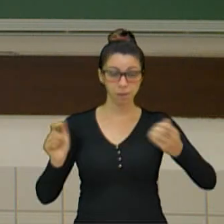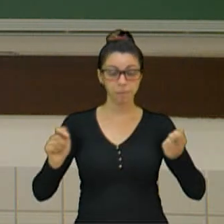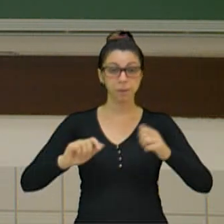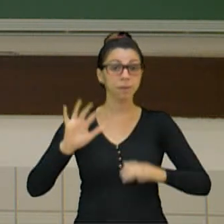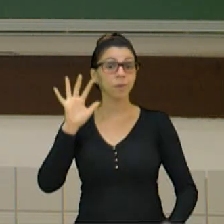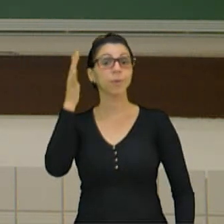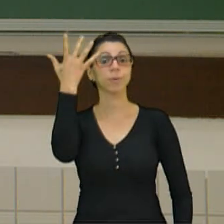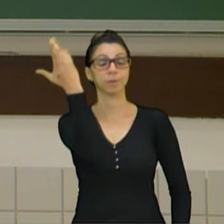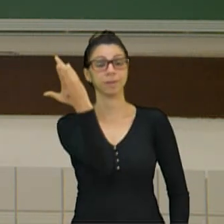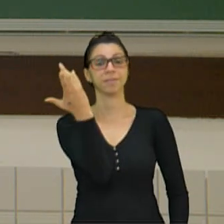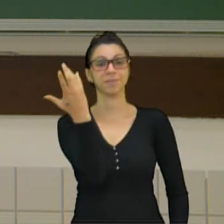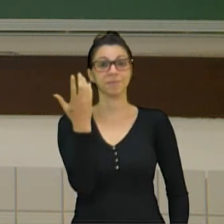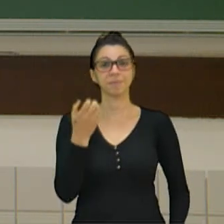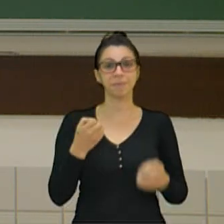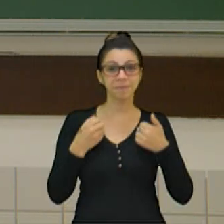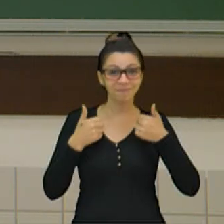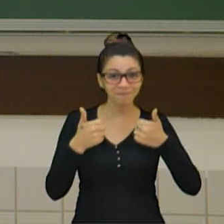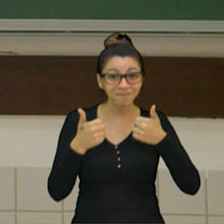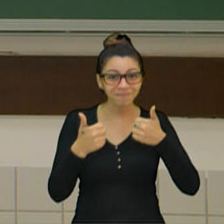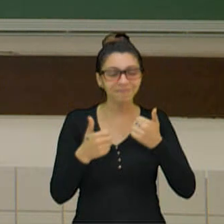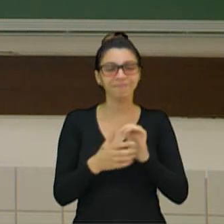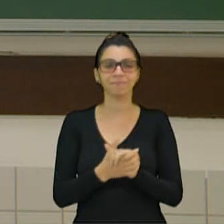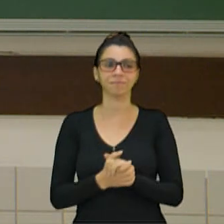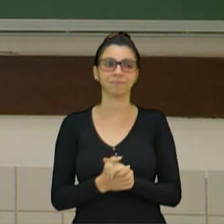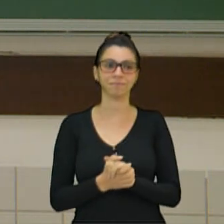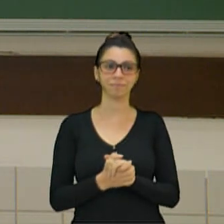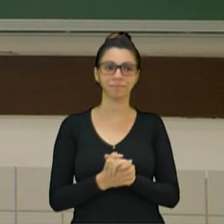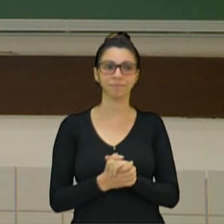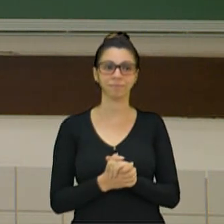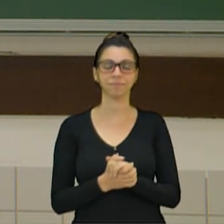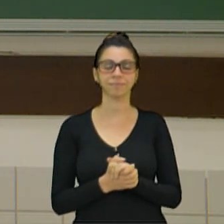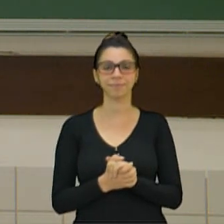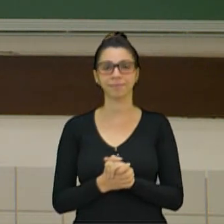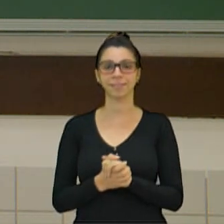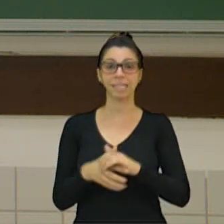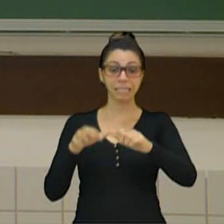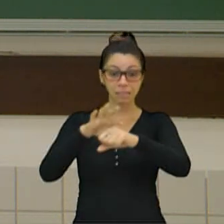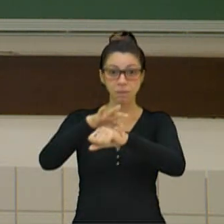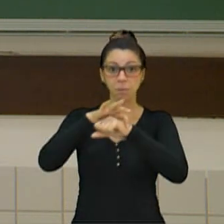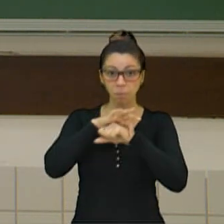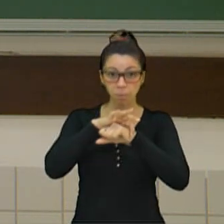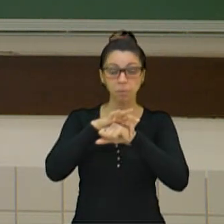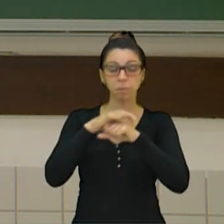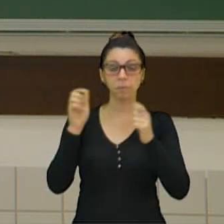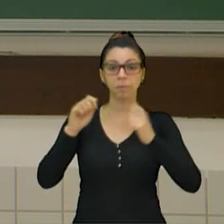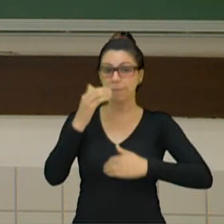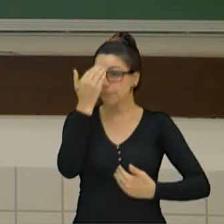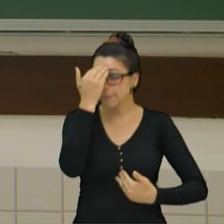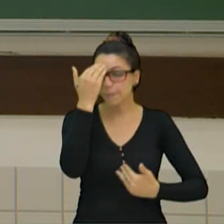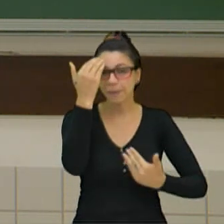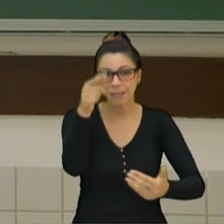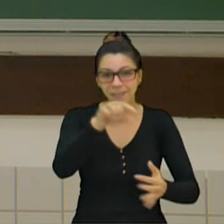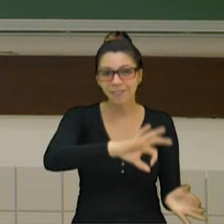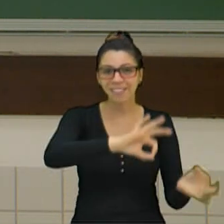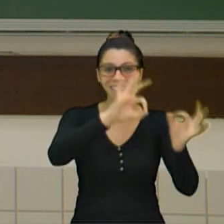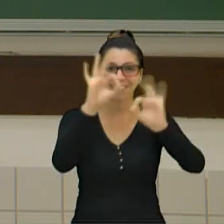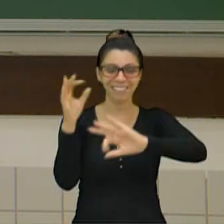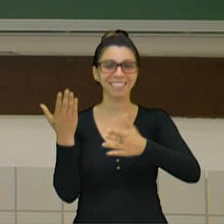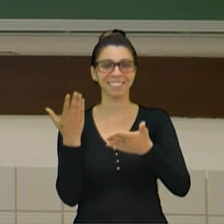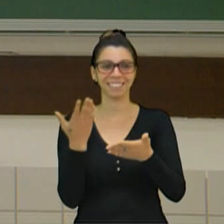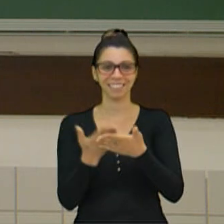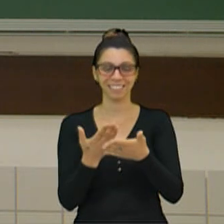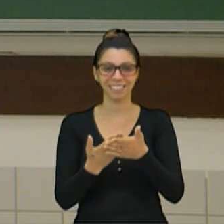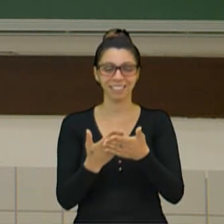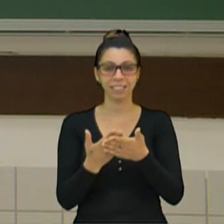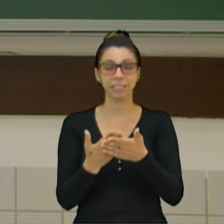coisas aconteçam de forma positiva. Keep safe, que é se mantenham seguros. E thank you, muito obrigada por assistirem mais essa aula.